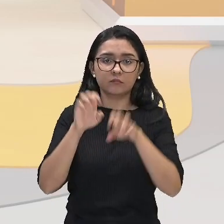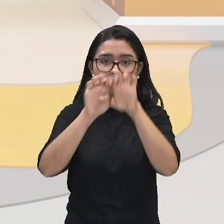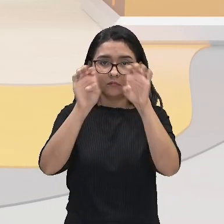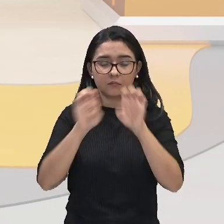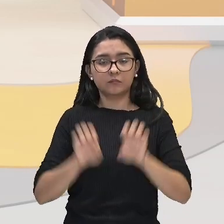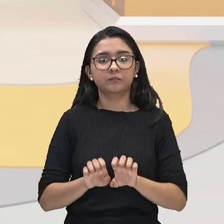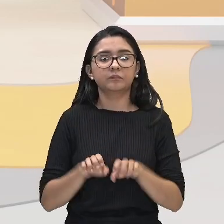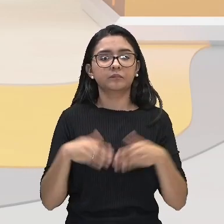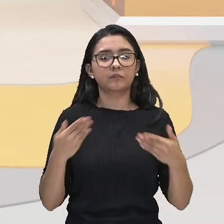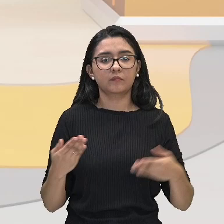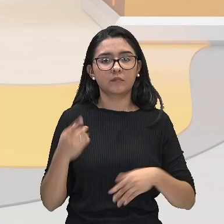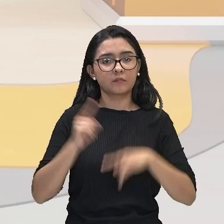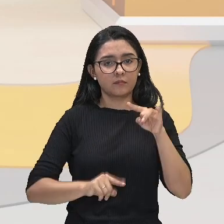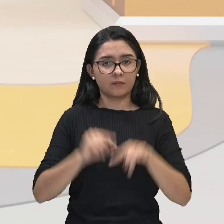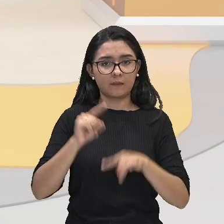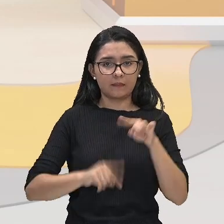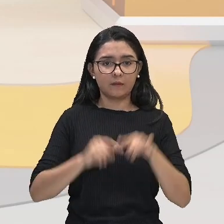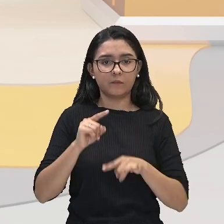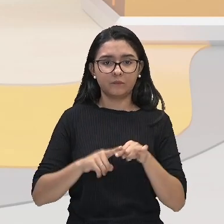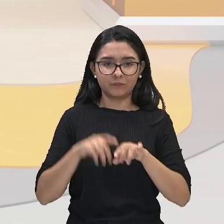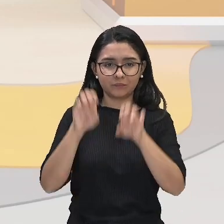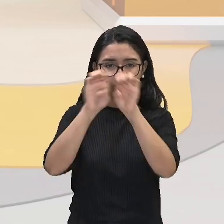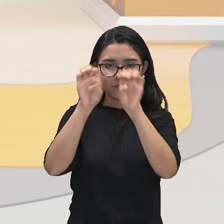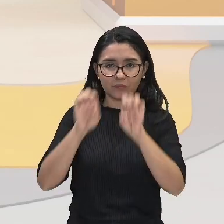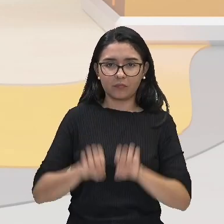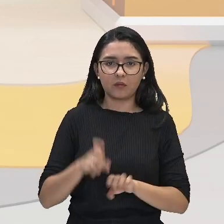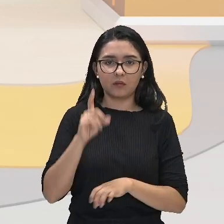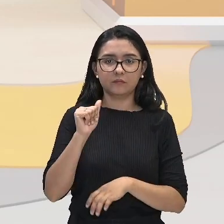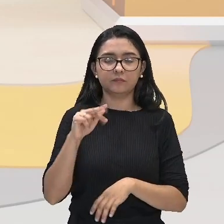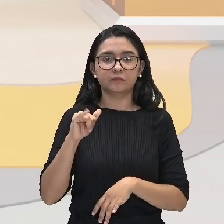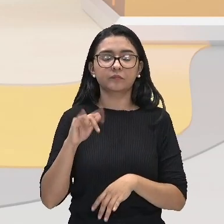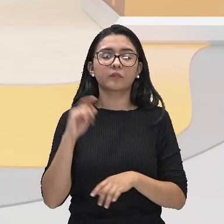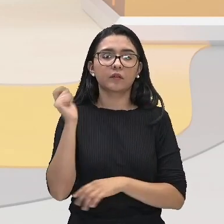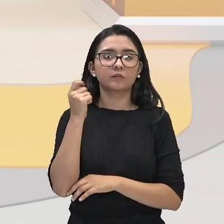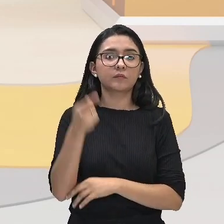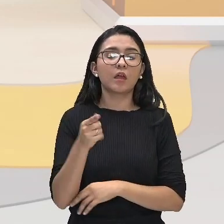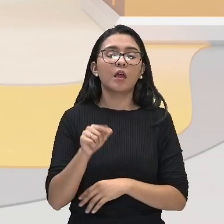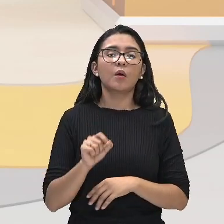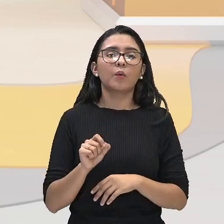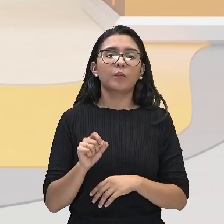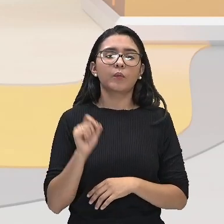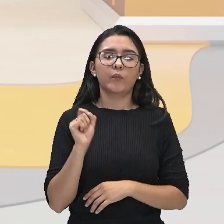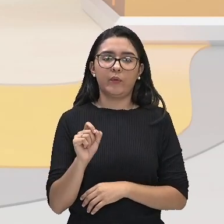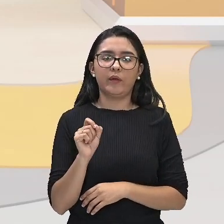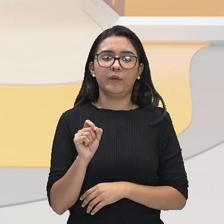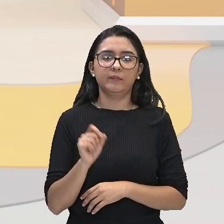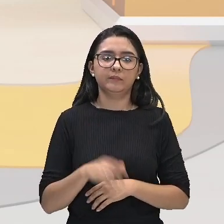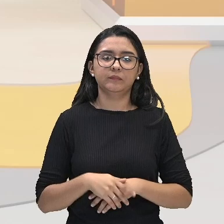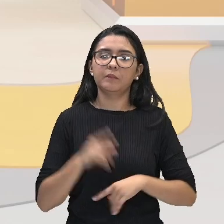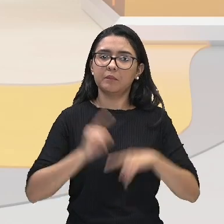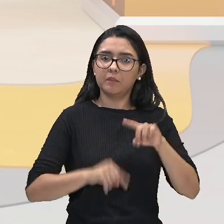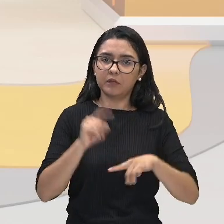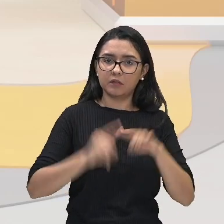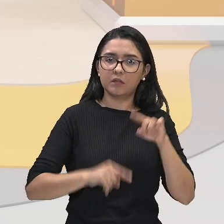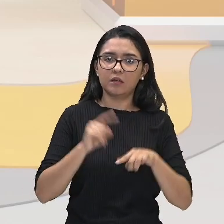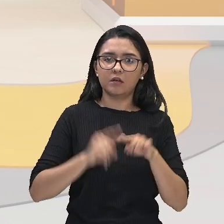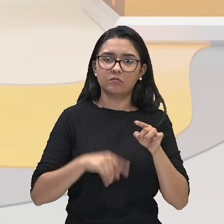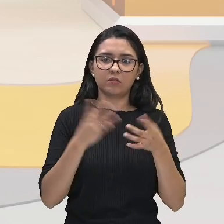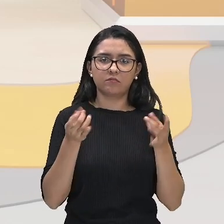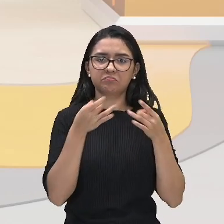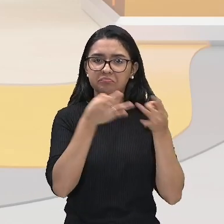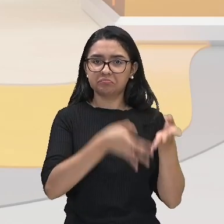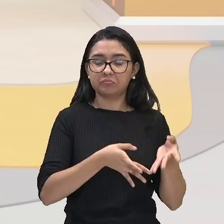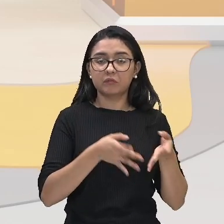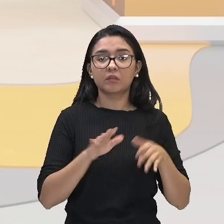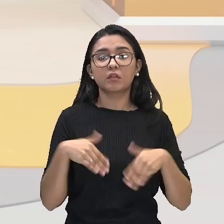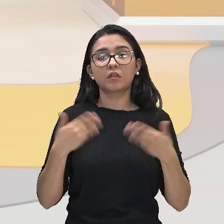esse mármore branco que foi esculpido aqui, Davi, né, era um material que estava sendo ali desprezado. E